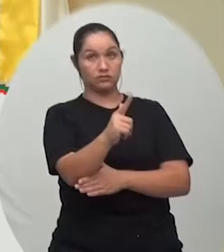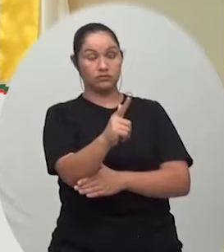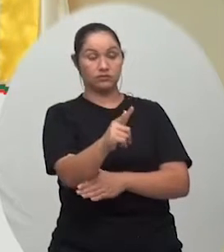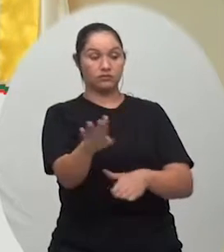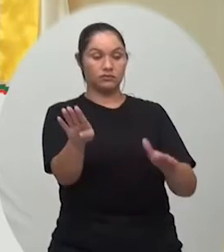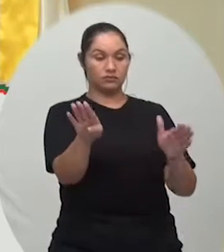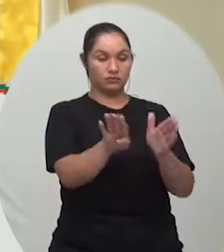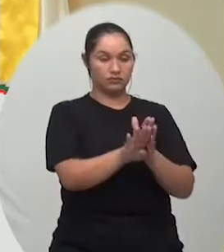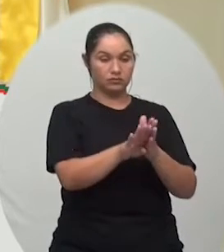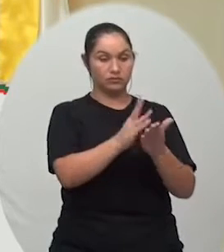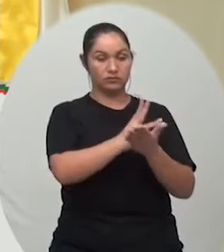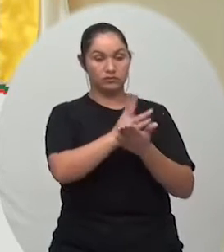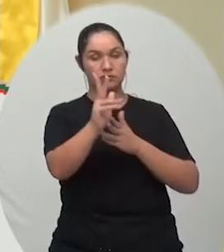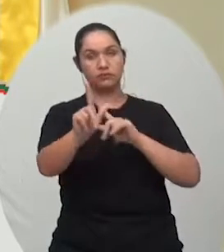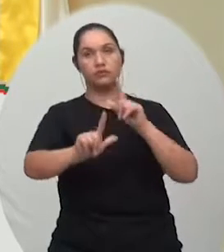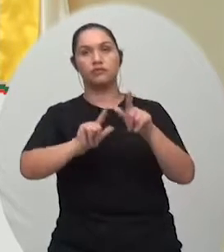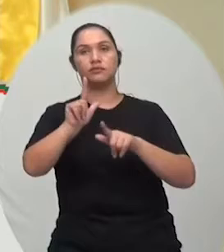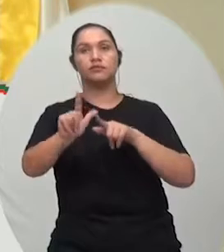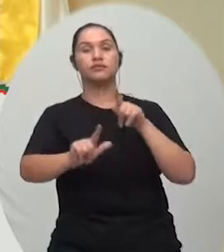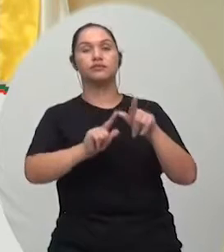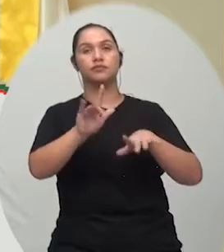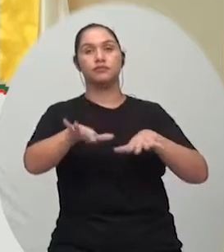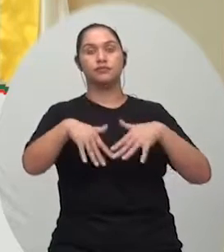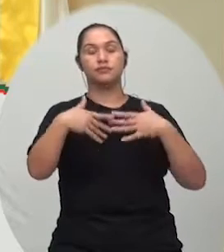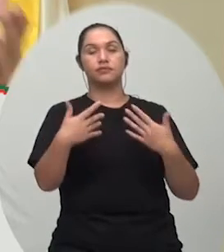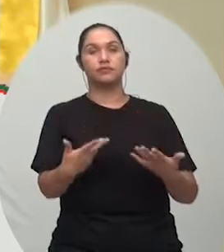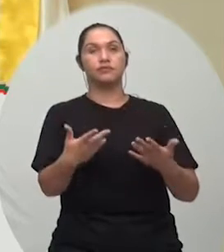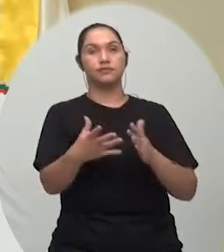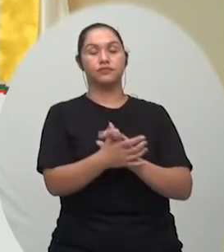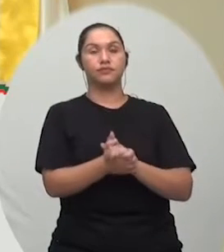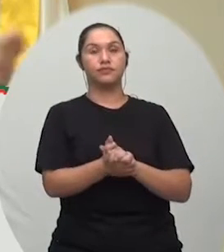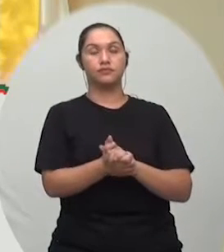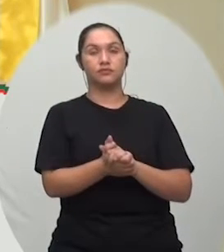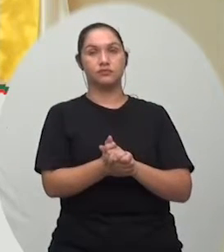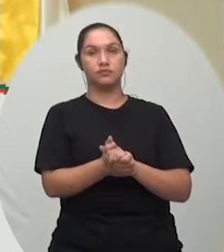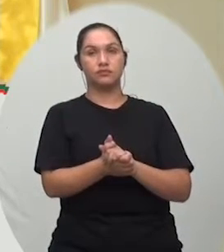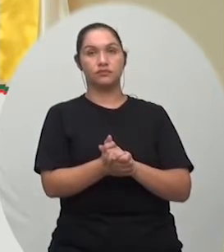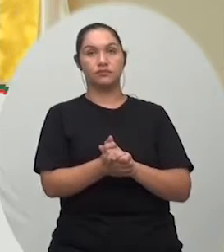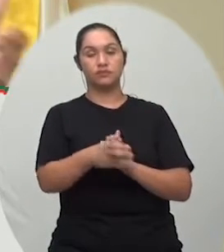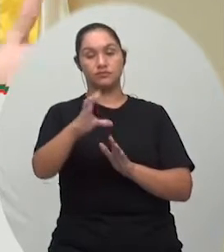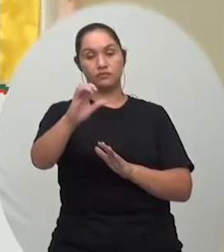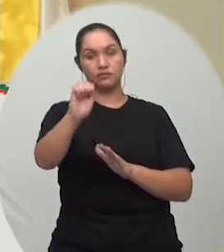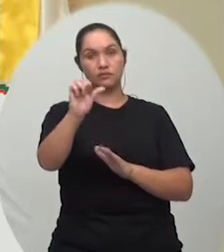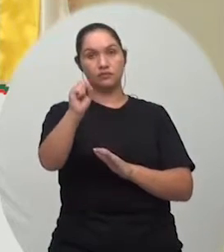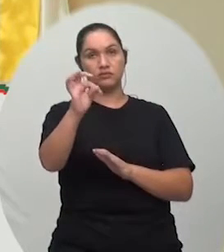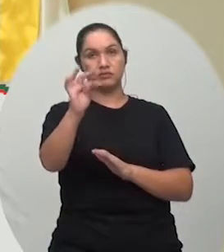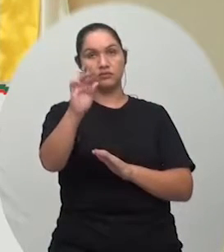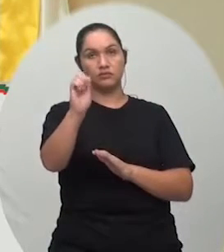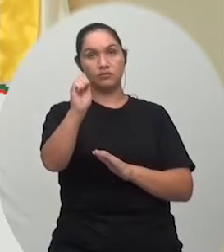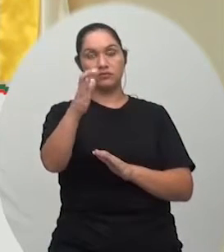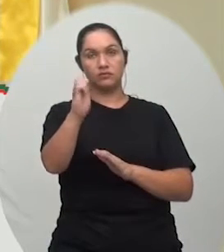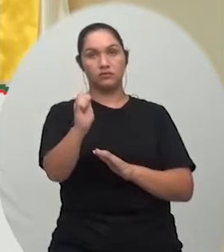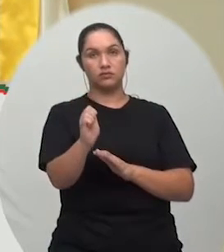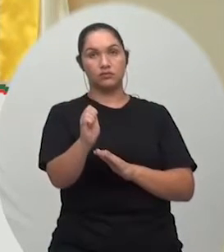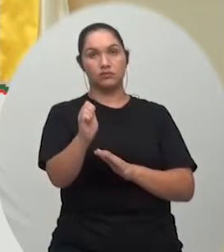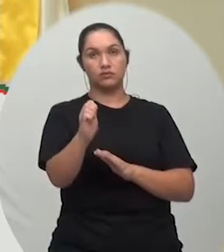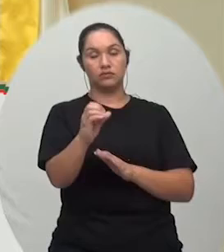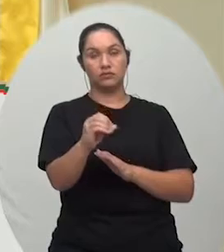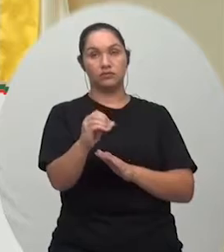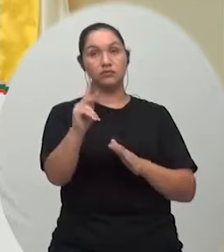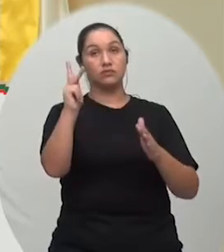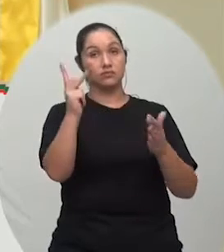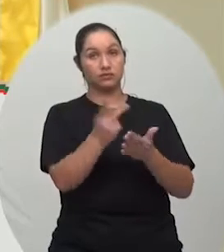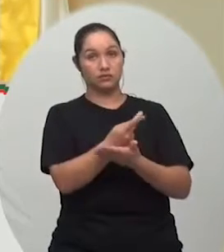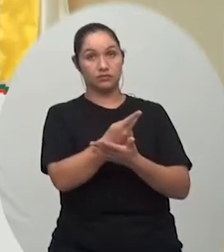espaço do Centro de Controle de Zoonoses e aí comece a ter as castrações, que pelo projeto uma média de 3 mil